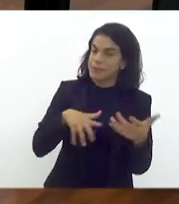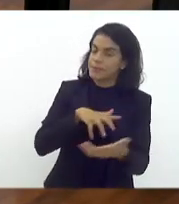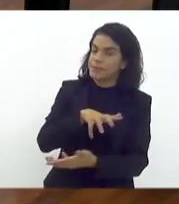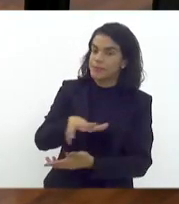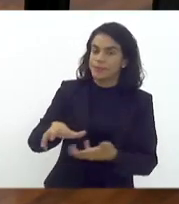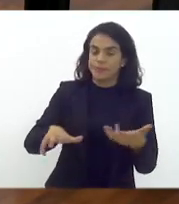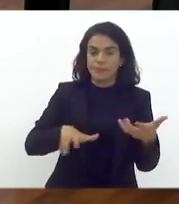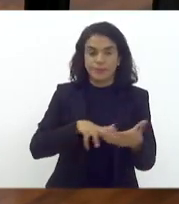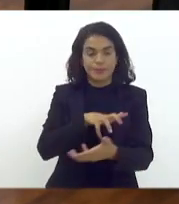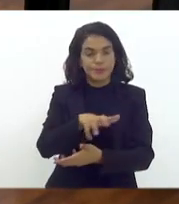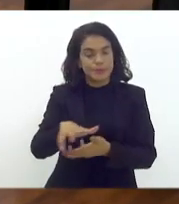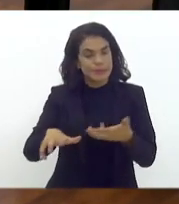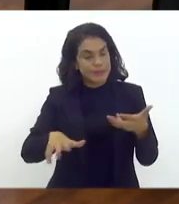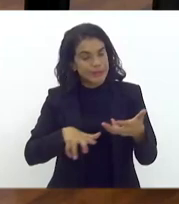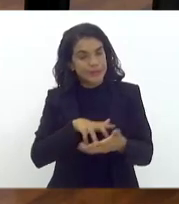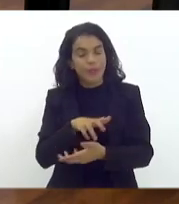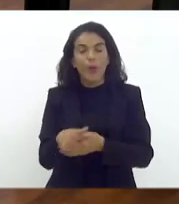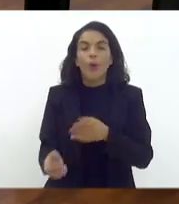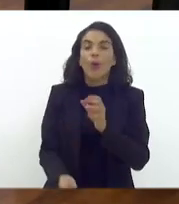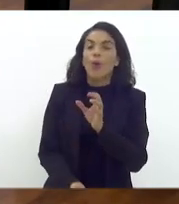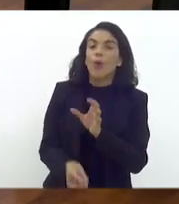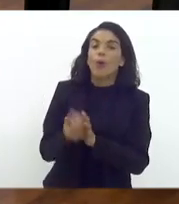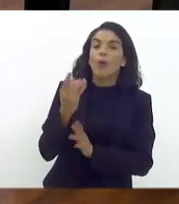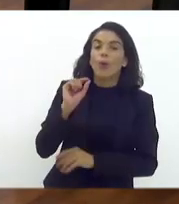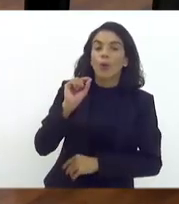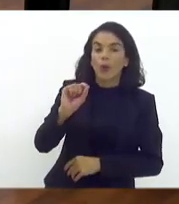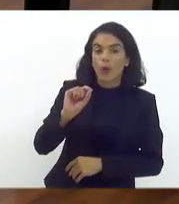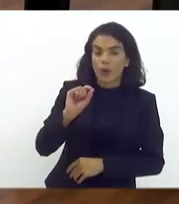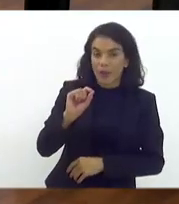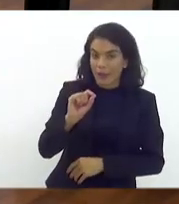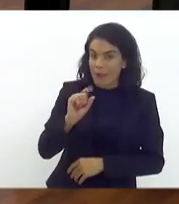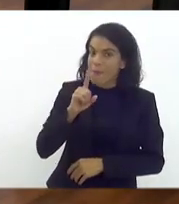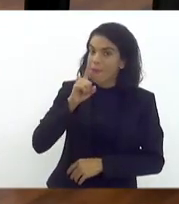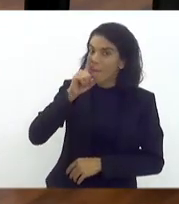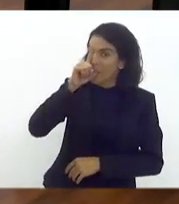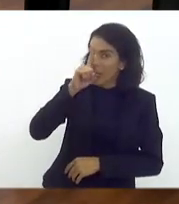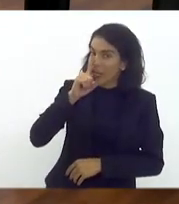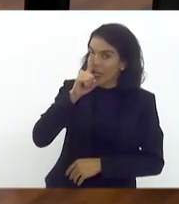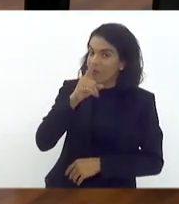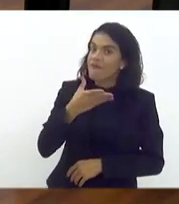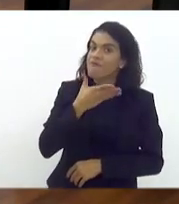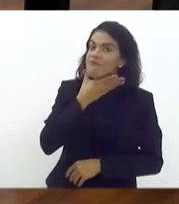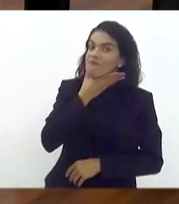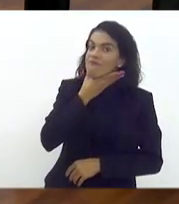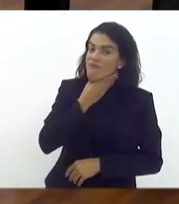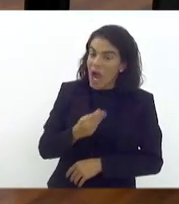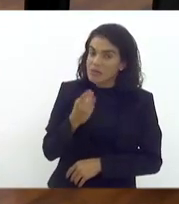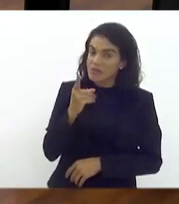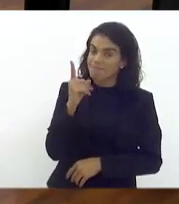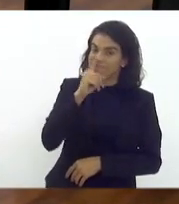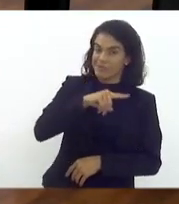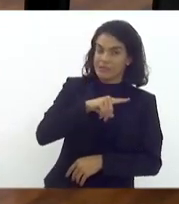que geram uma alta probabilidade de um falso reconhecimento